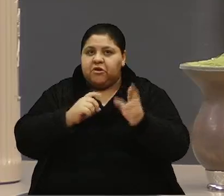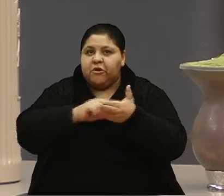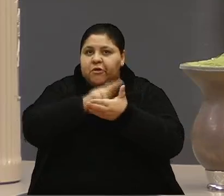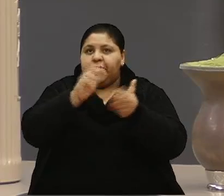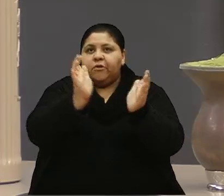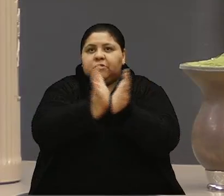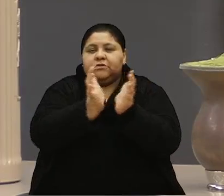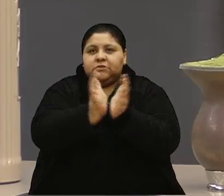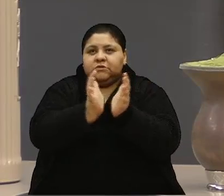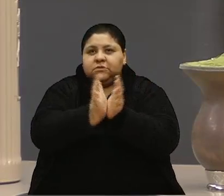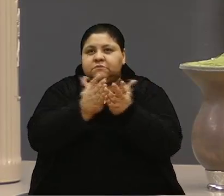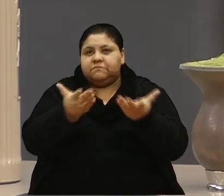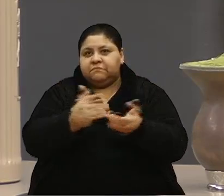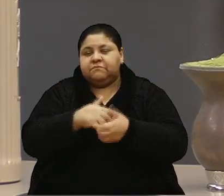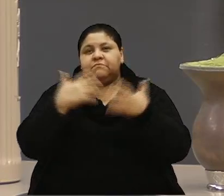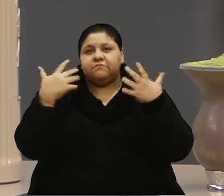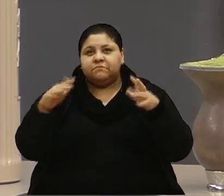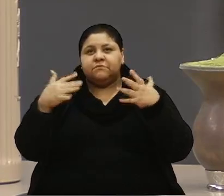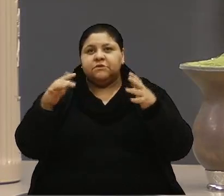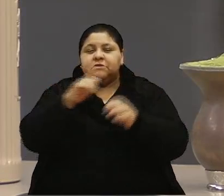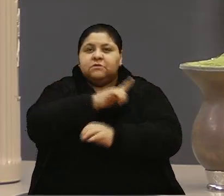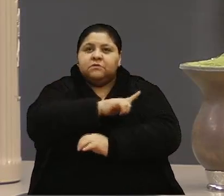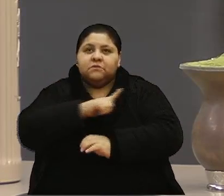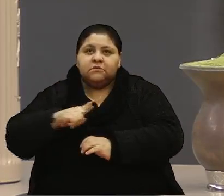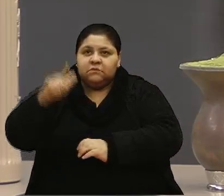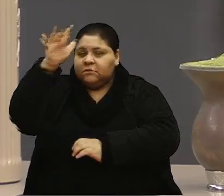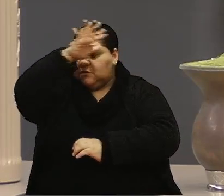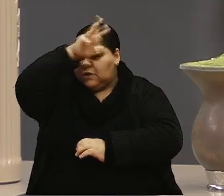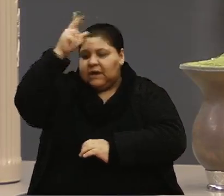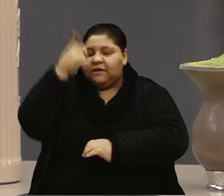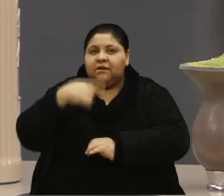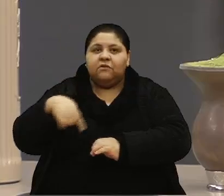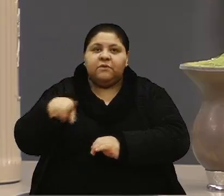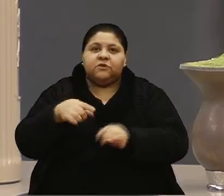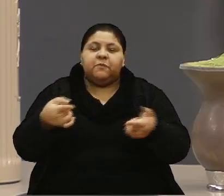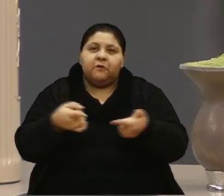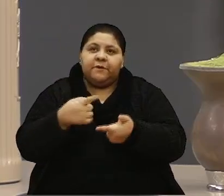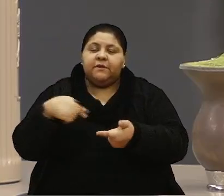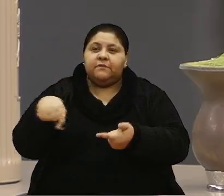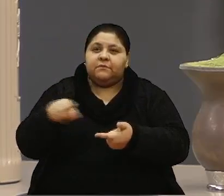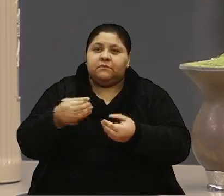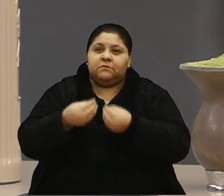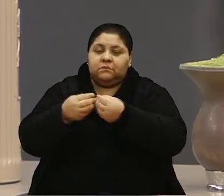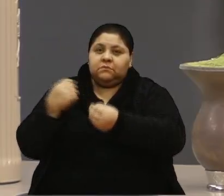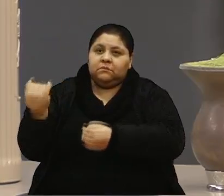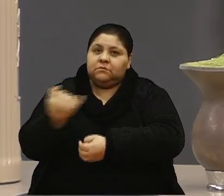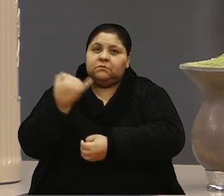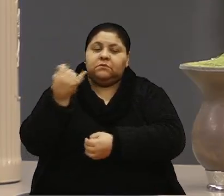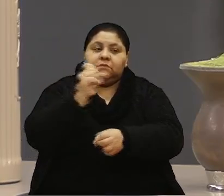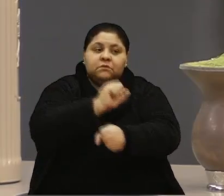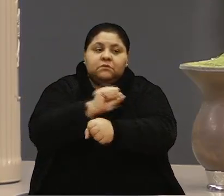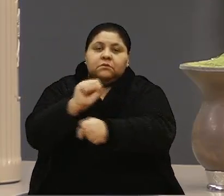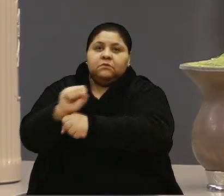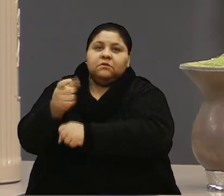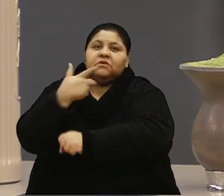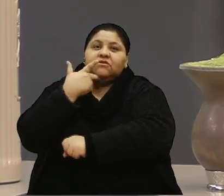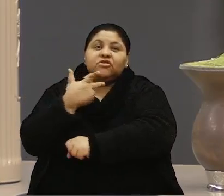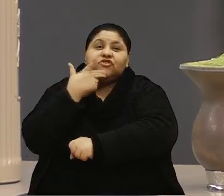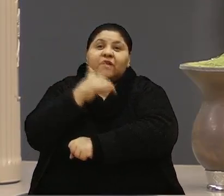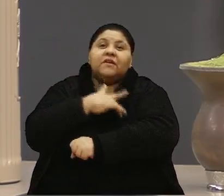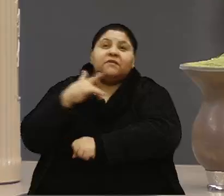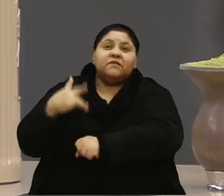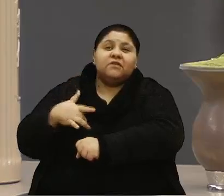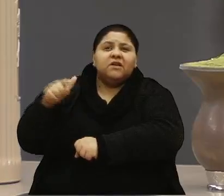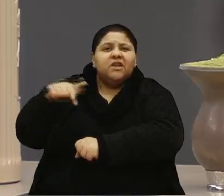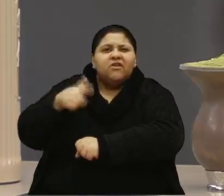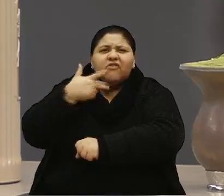que estavam lá. Então, parabéns ao governo municipal por essa entrega que é essencial e que era muito aguardada, né? A gente fala muito sobre saúde. E eu